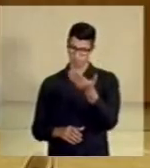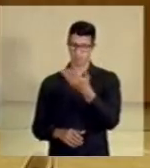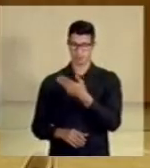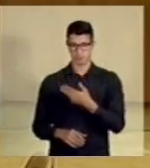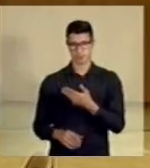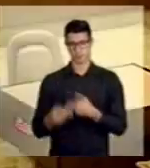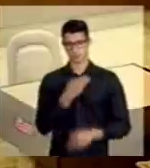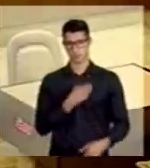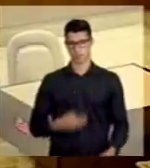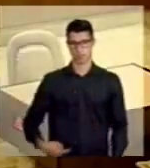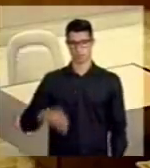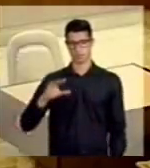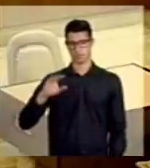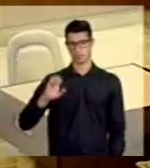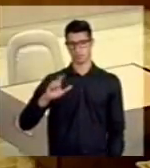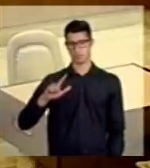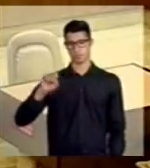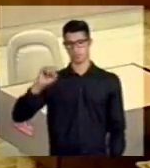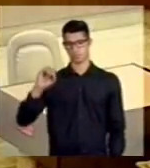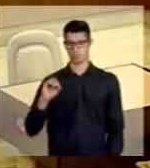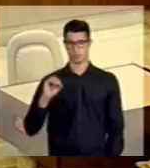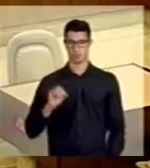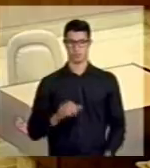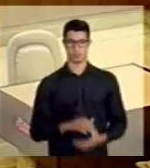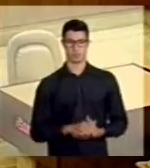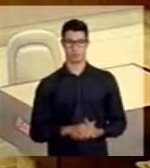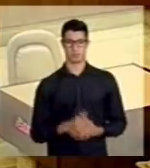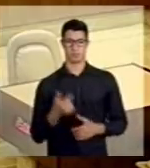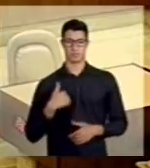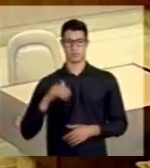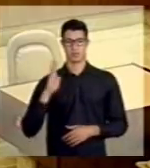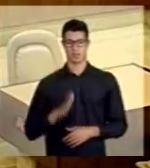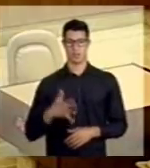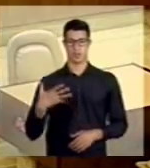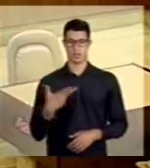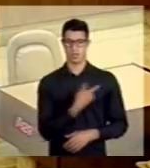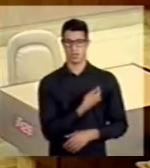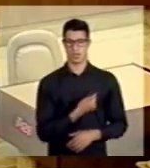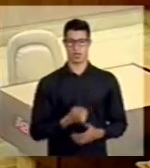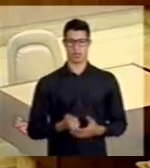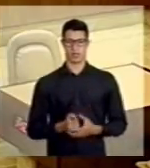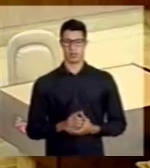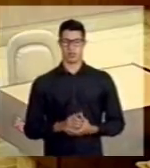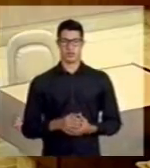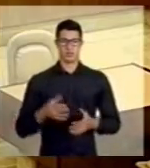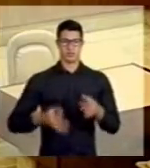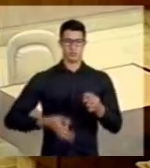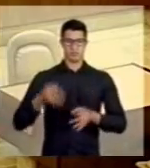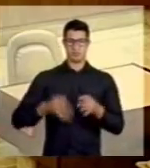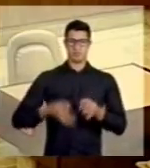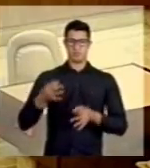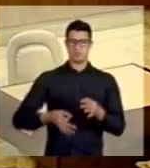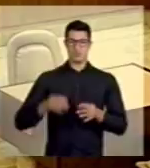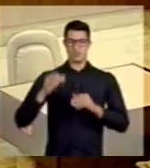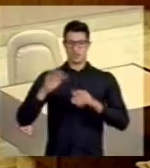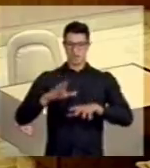Ministro Celso de Mello. Senhora Presidente, como aqui já foi ressaltado, esse julgamento assume